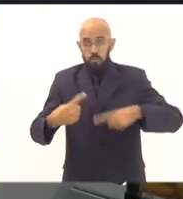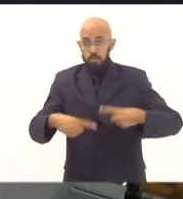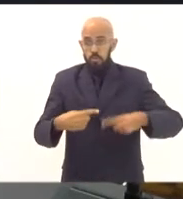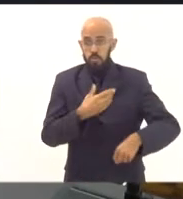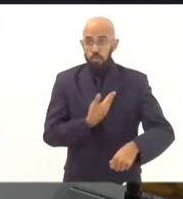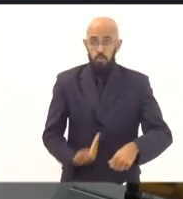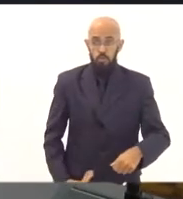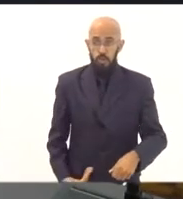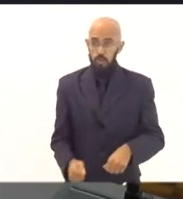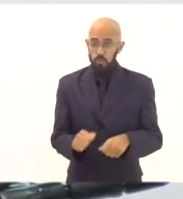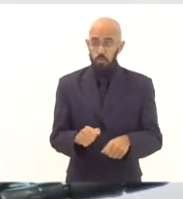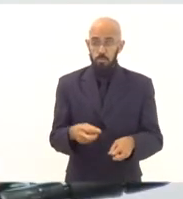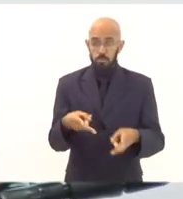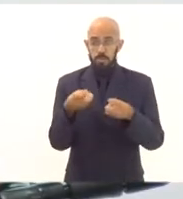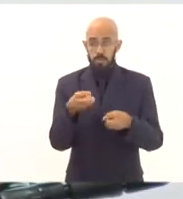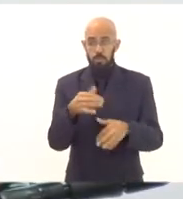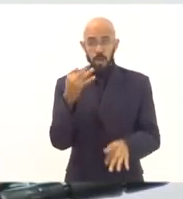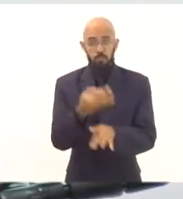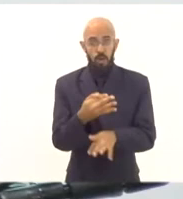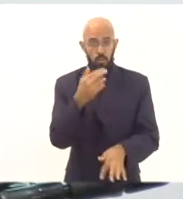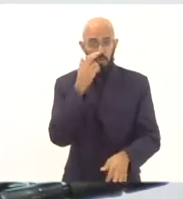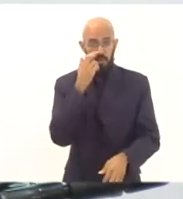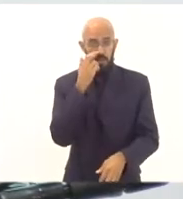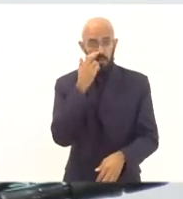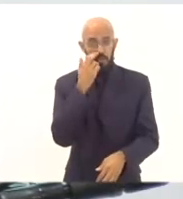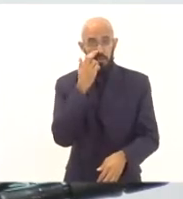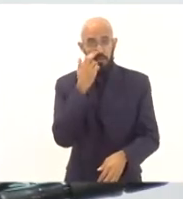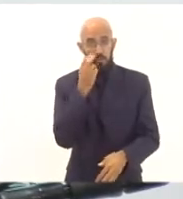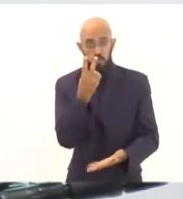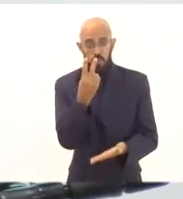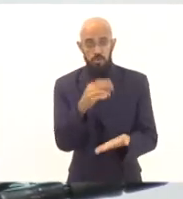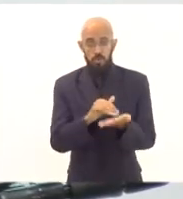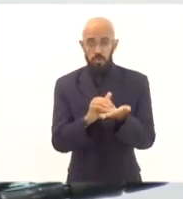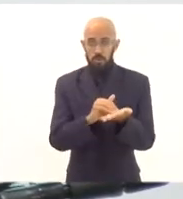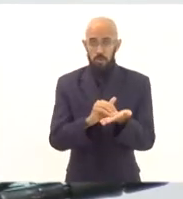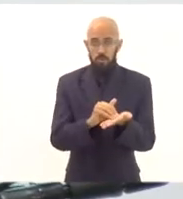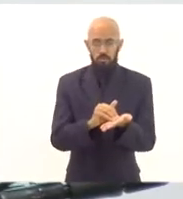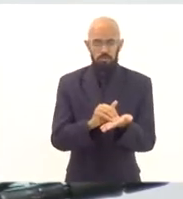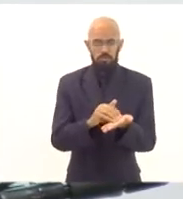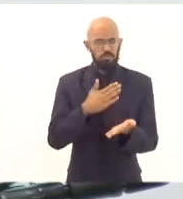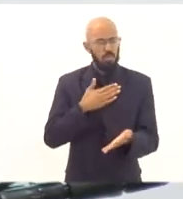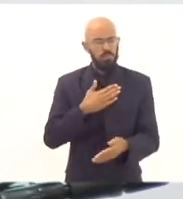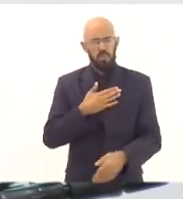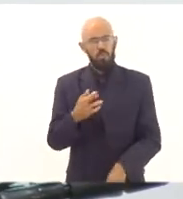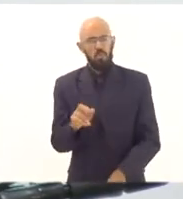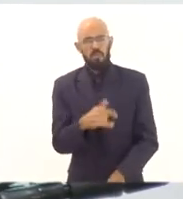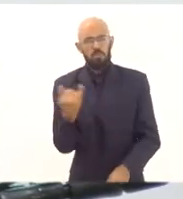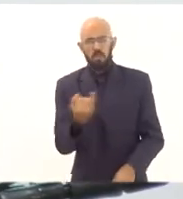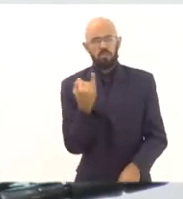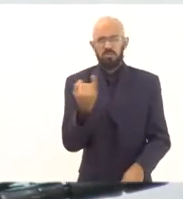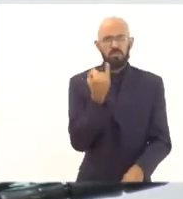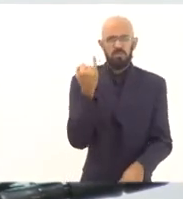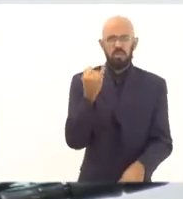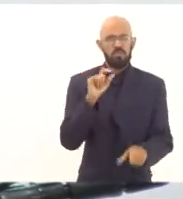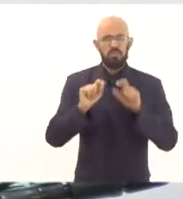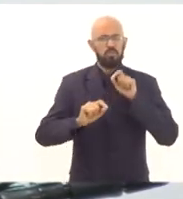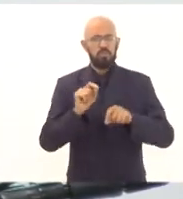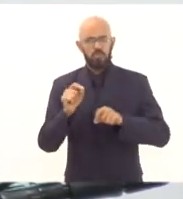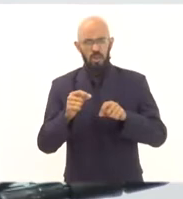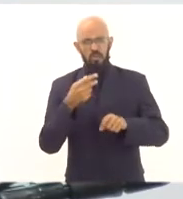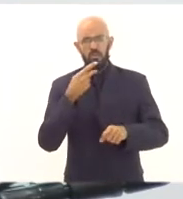e ver a ausência do secretário E aí pouco me importa E aí seu não muito um